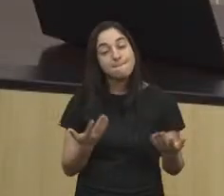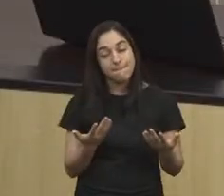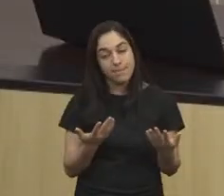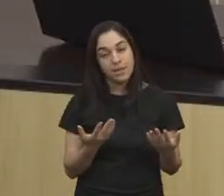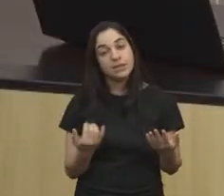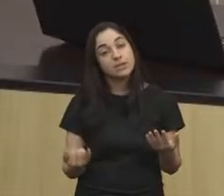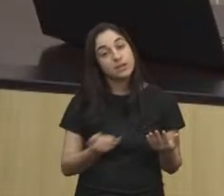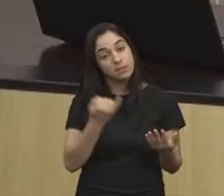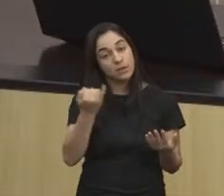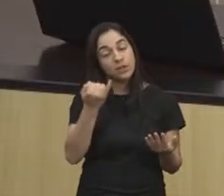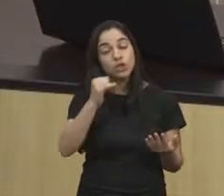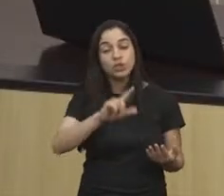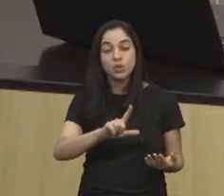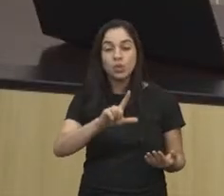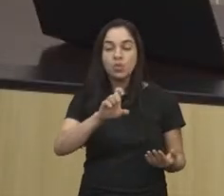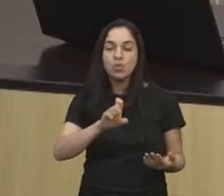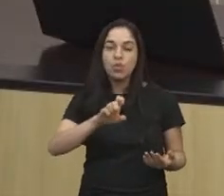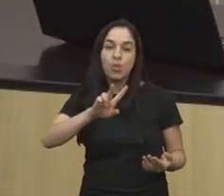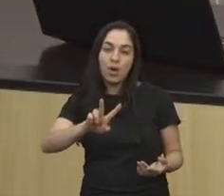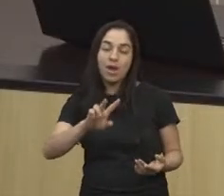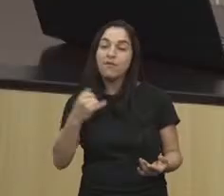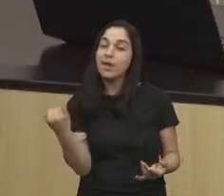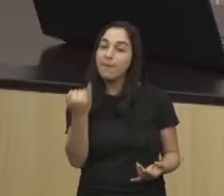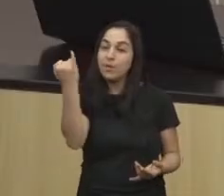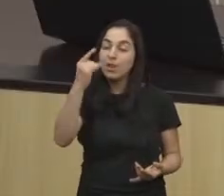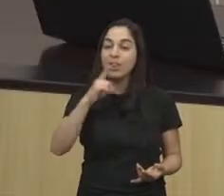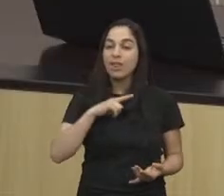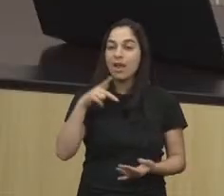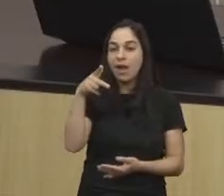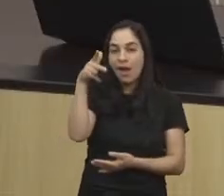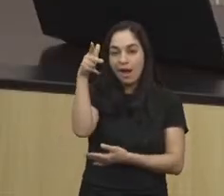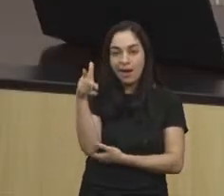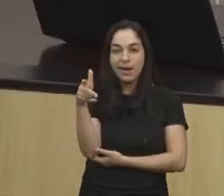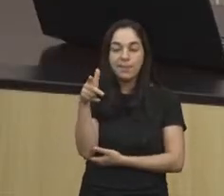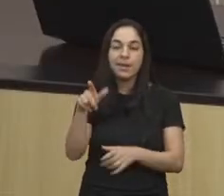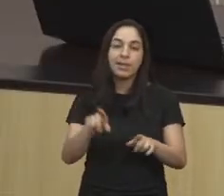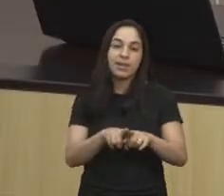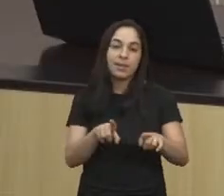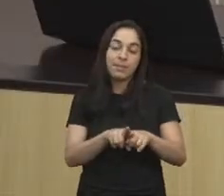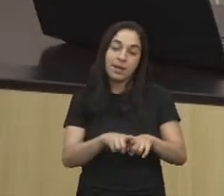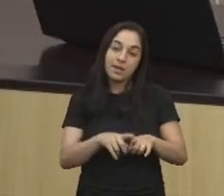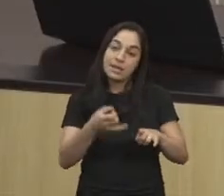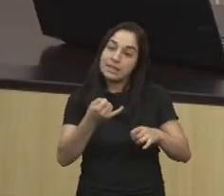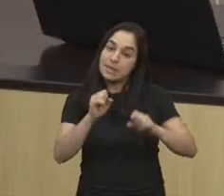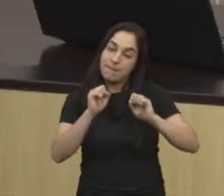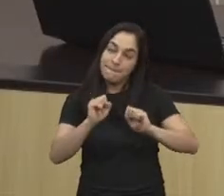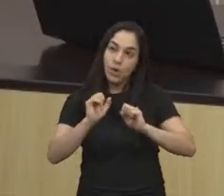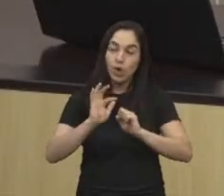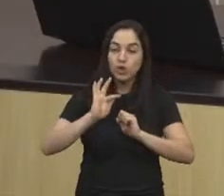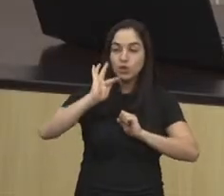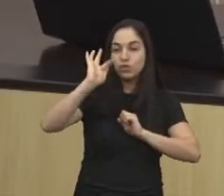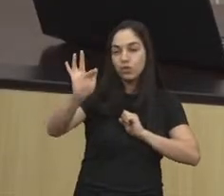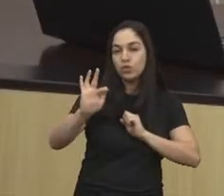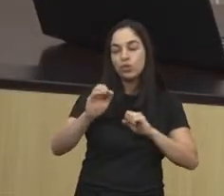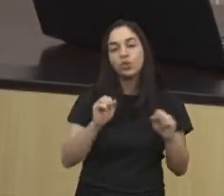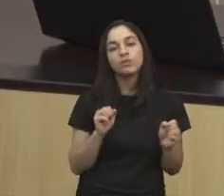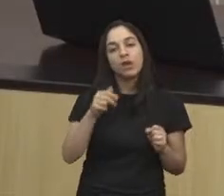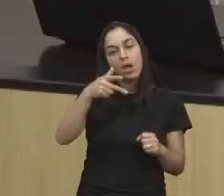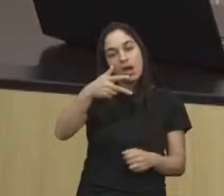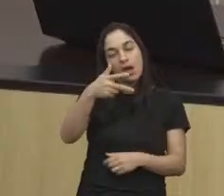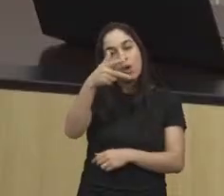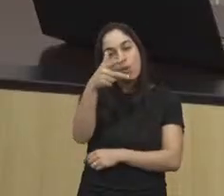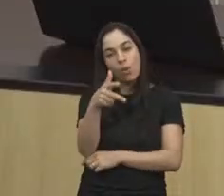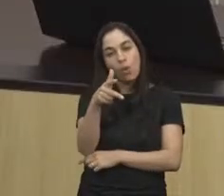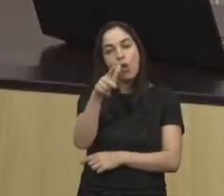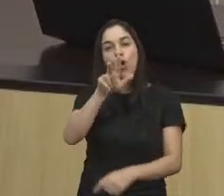o leve é um local que para a gente seria importante colocar a câmera também. Se for possível, futuramente, com o COI 2.0 agora, a